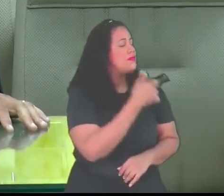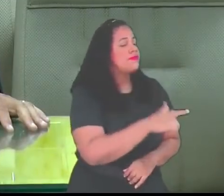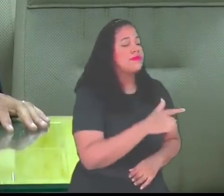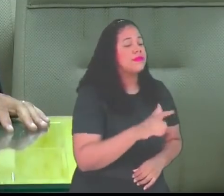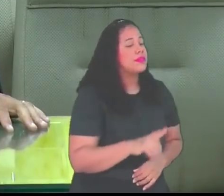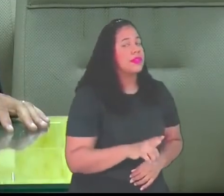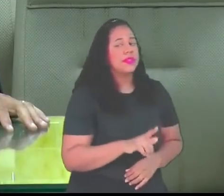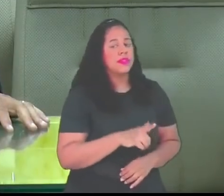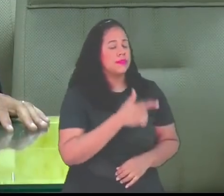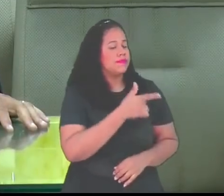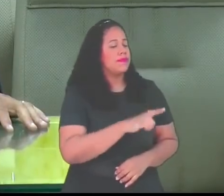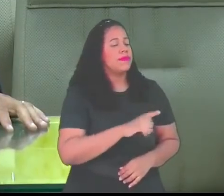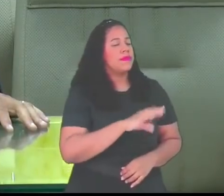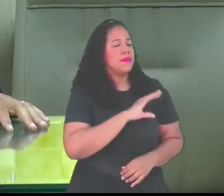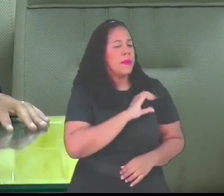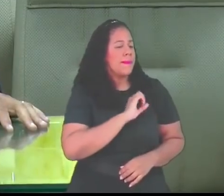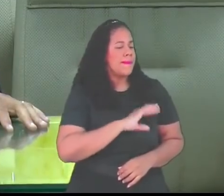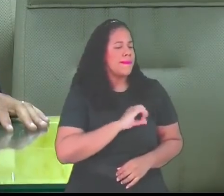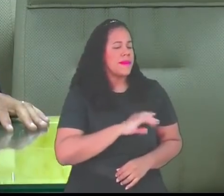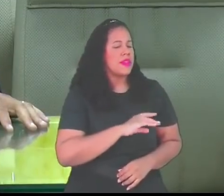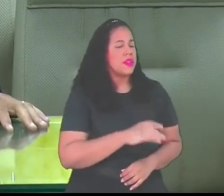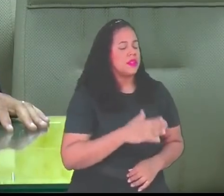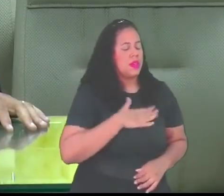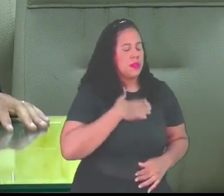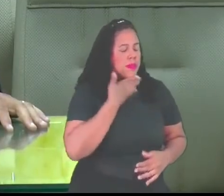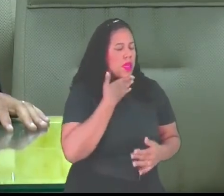nem te assustes.